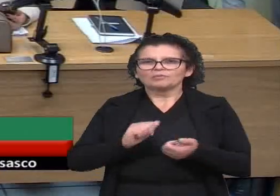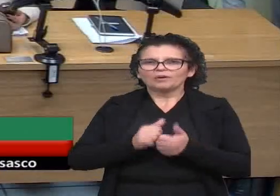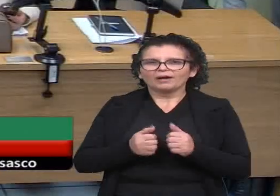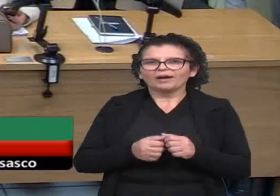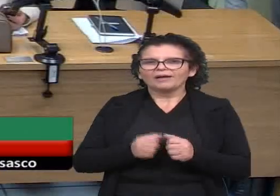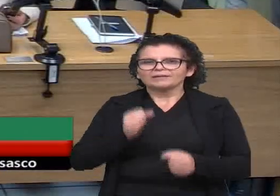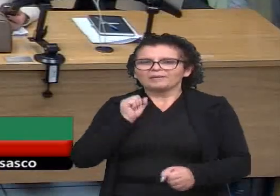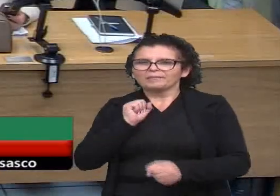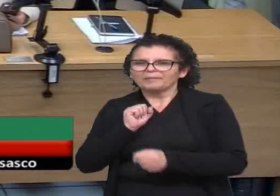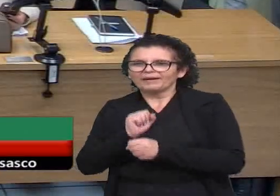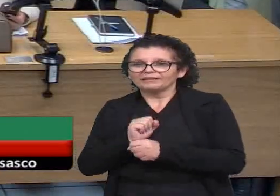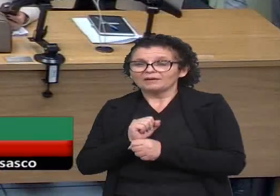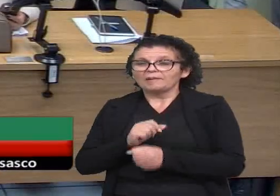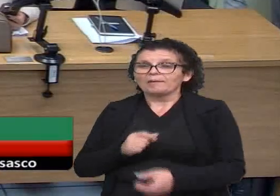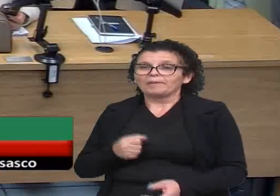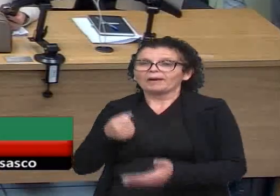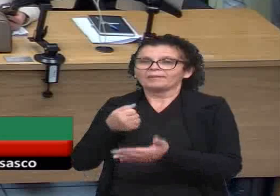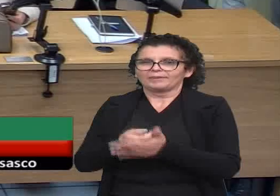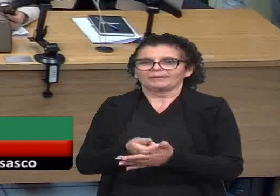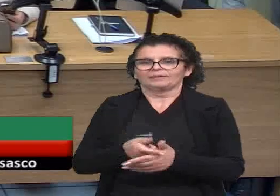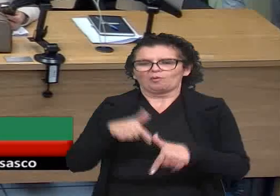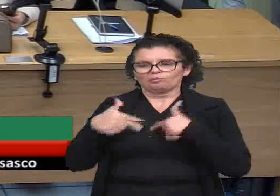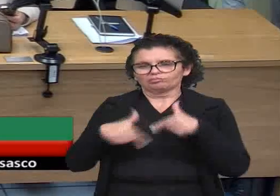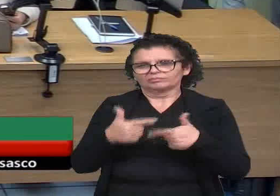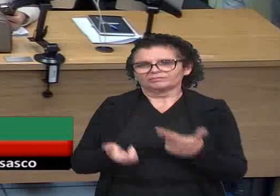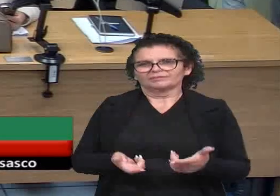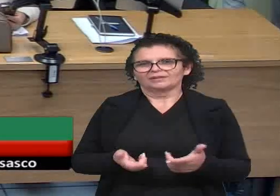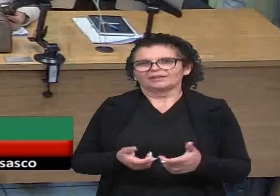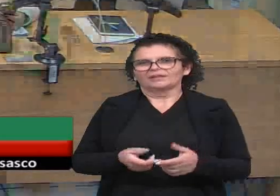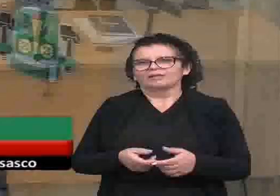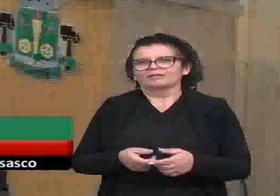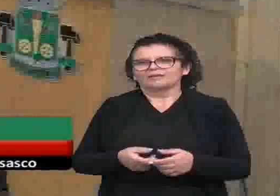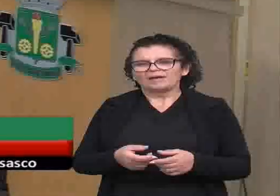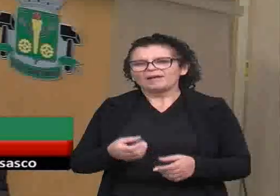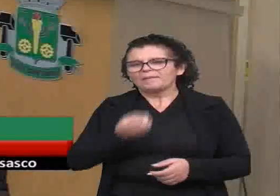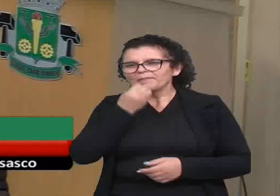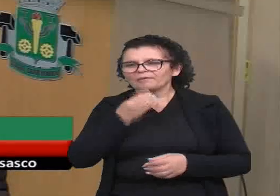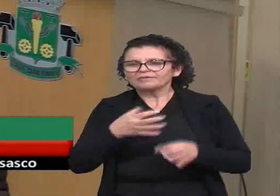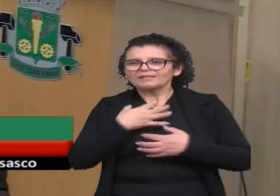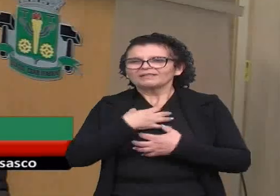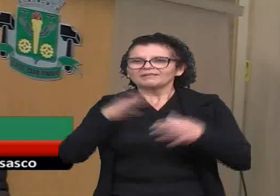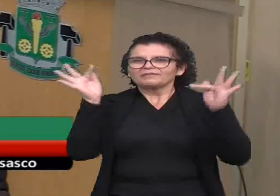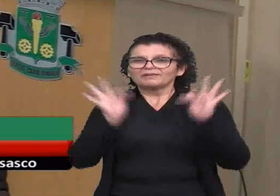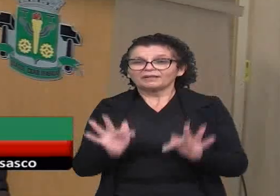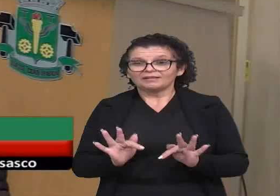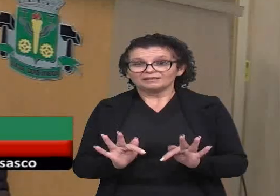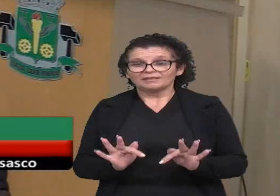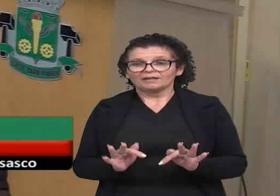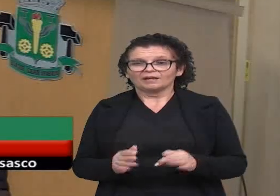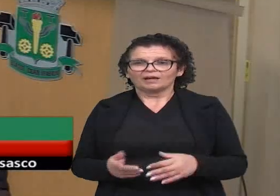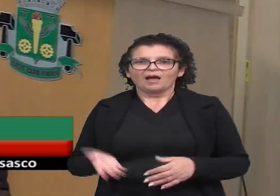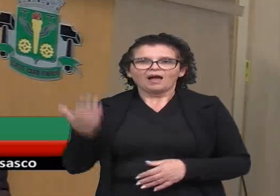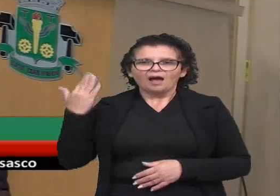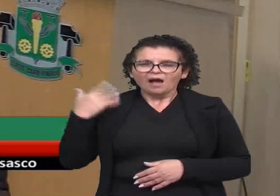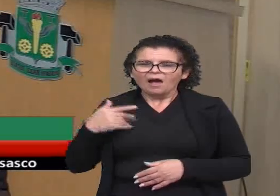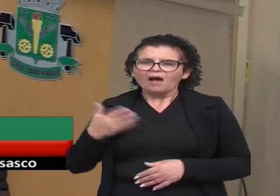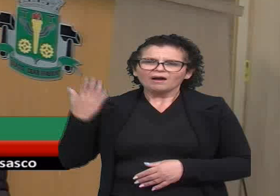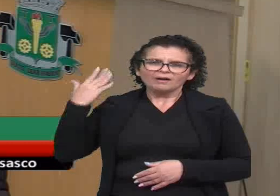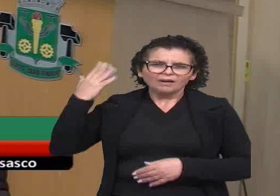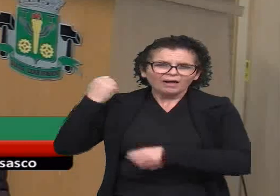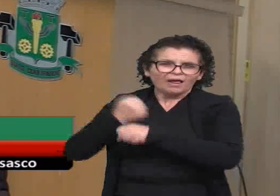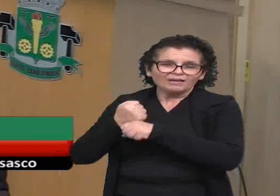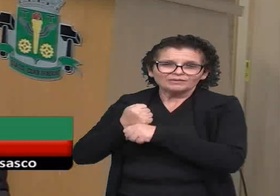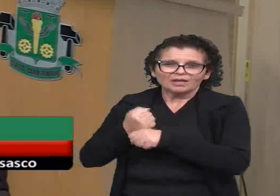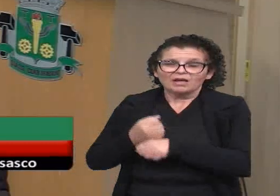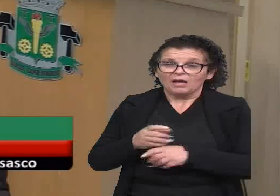que pagar para jogar lá no IDM, né? O jogador tinha que pagar. Na minha época, presidente, a gente fazia os campeonatos